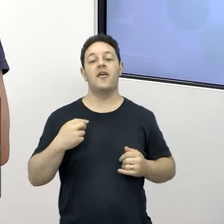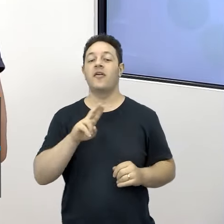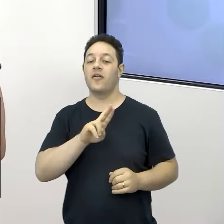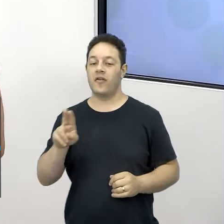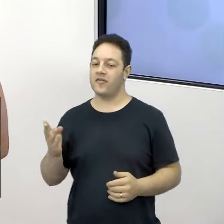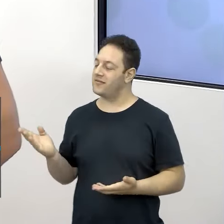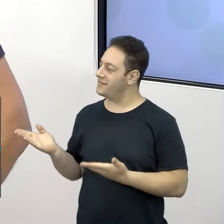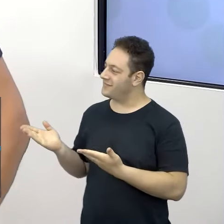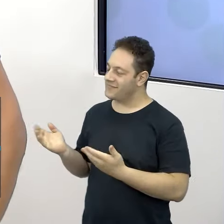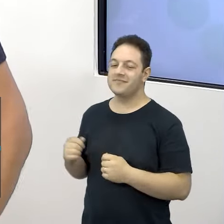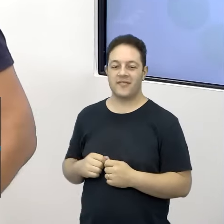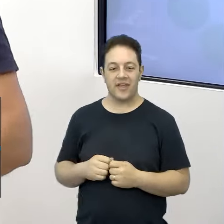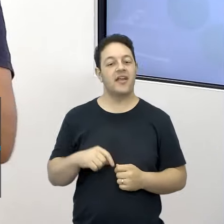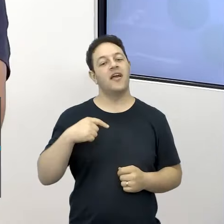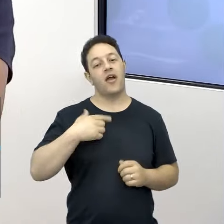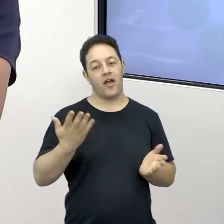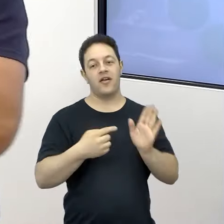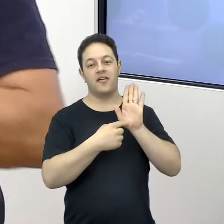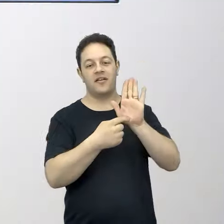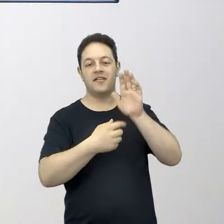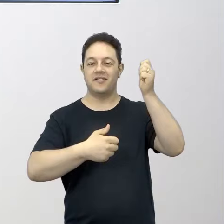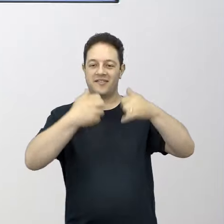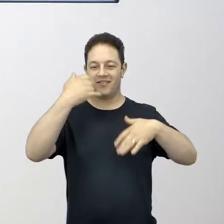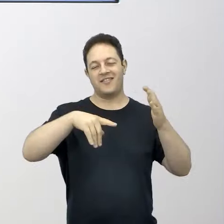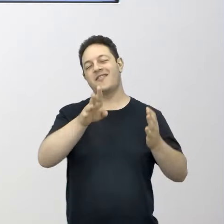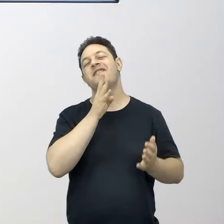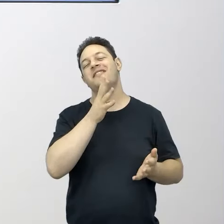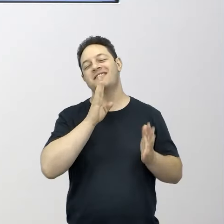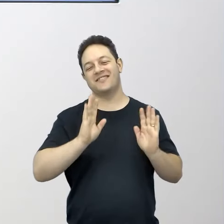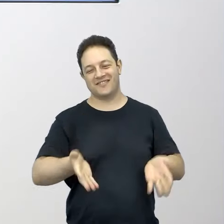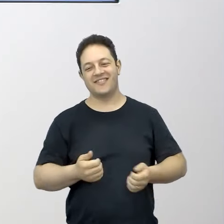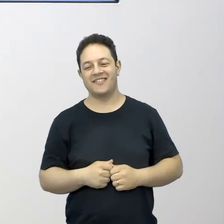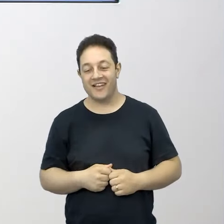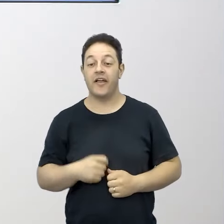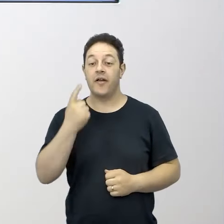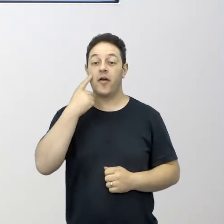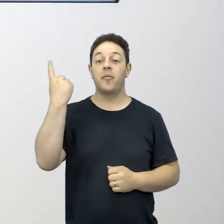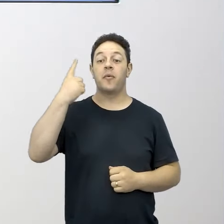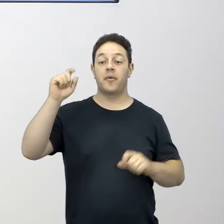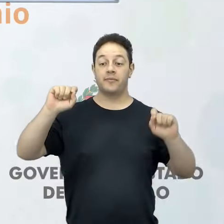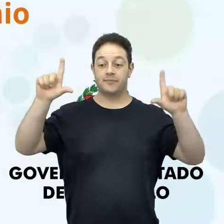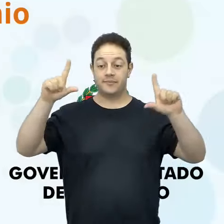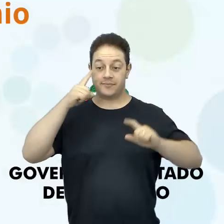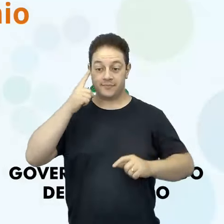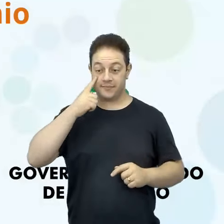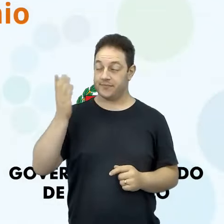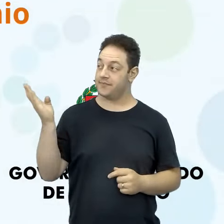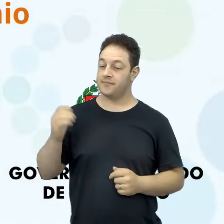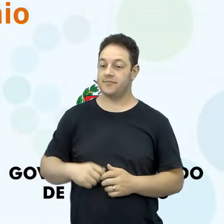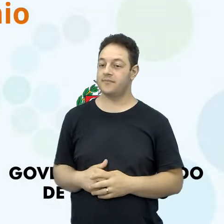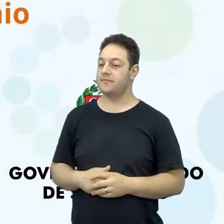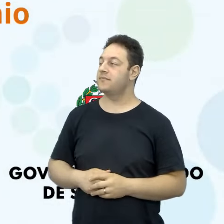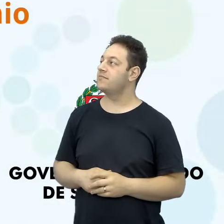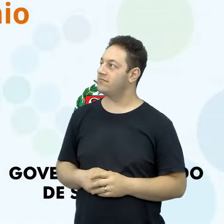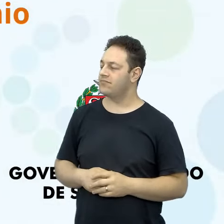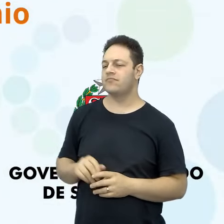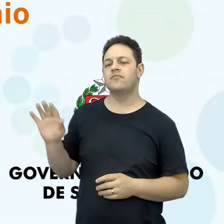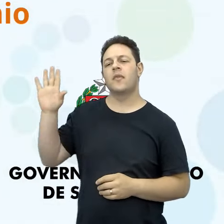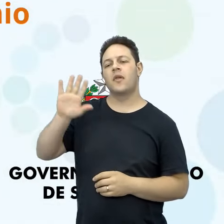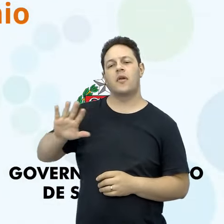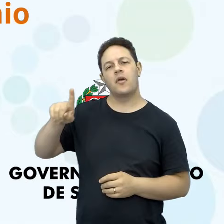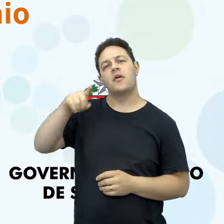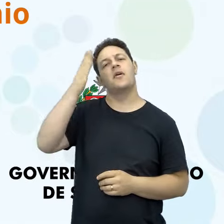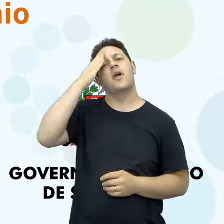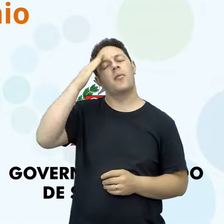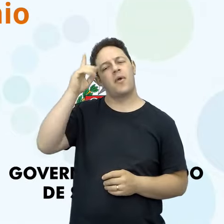fazer essa apresentação, você já está acostumado? Vamos lá então, olha só, o primeiro slide aí a gente já vai colocar fazendo sempre aquela apresentaçãozinha básica e